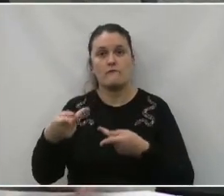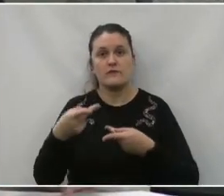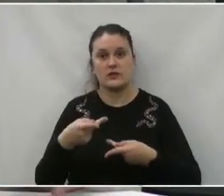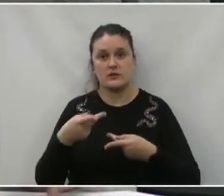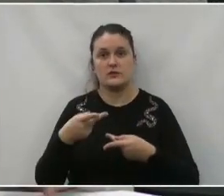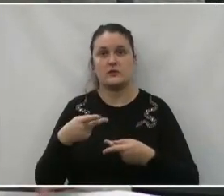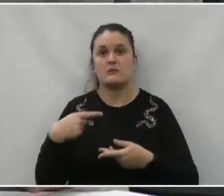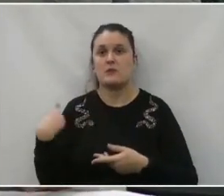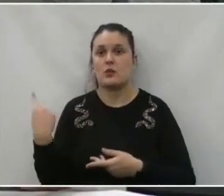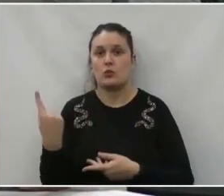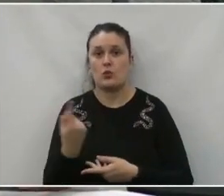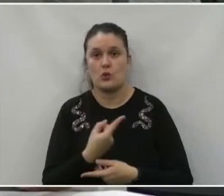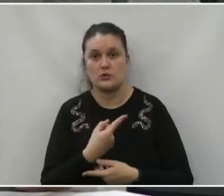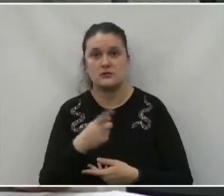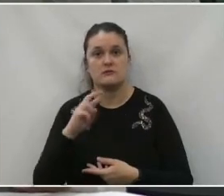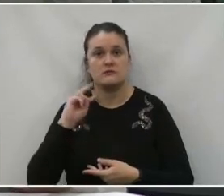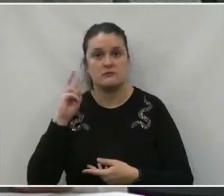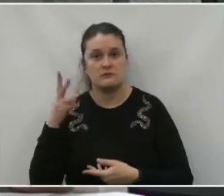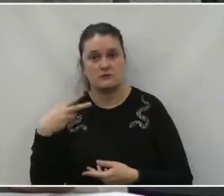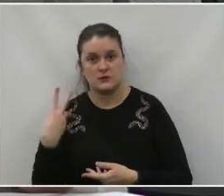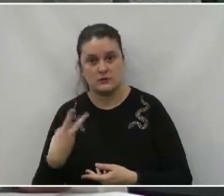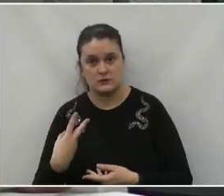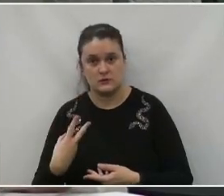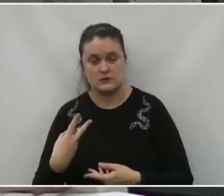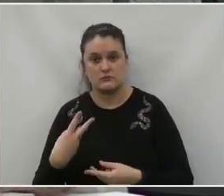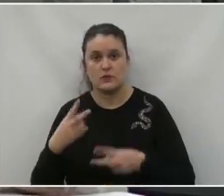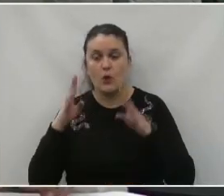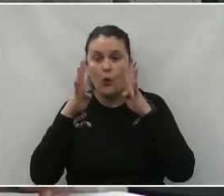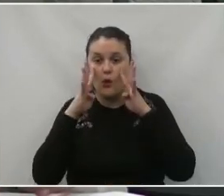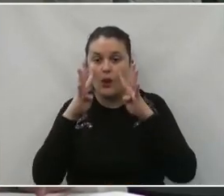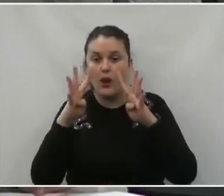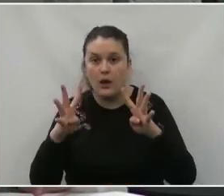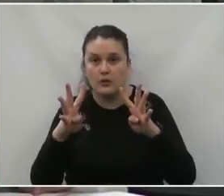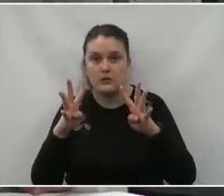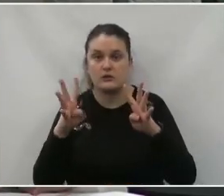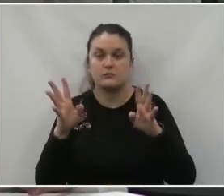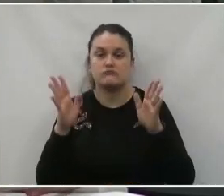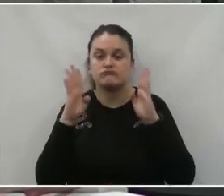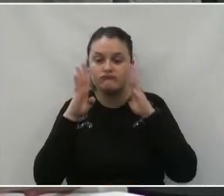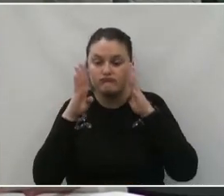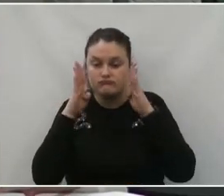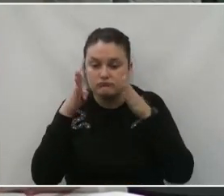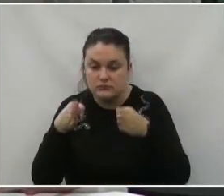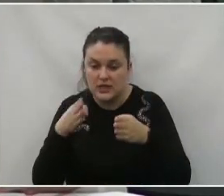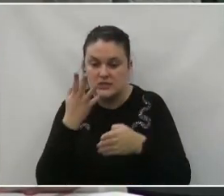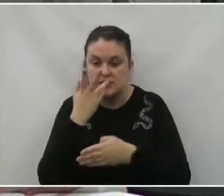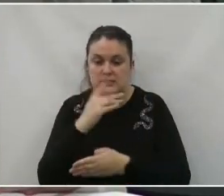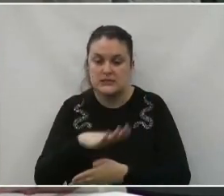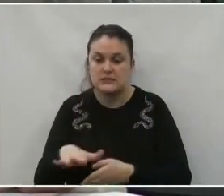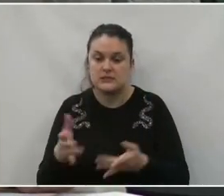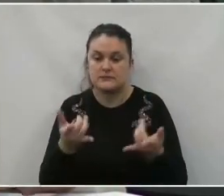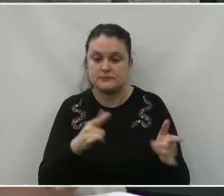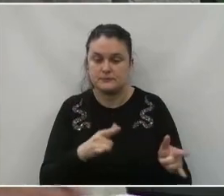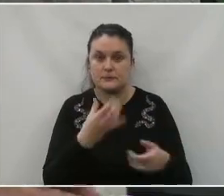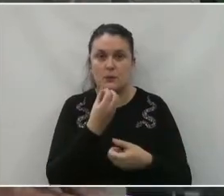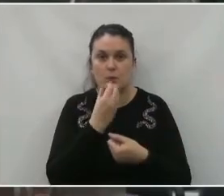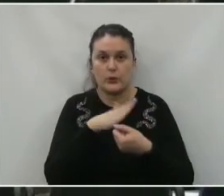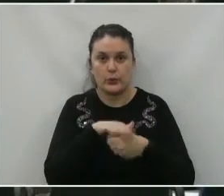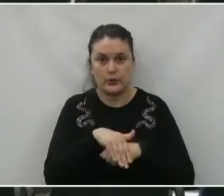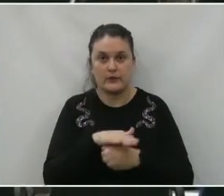para nós, vereadores, estarmos com um olhar um pouco mais voltado para esse lado. Boa